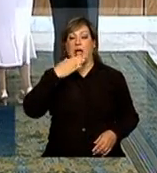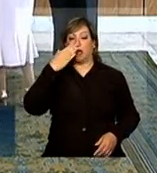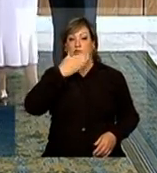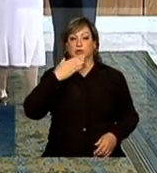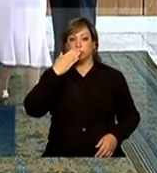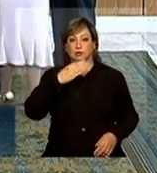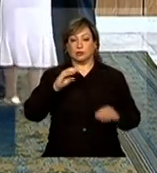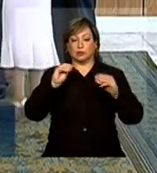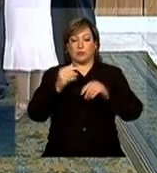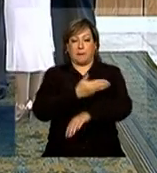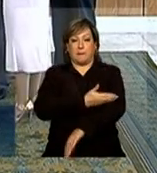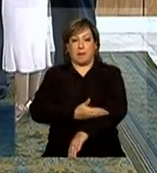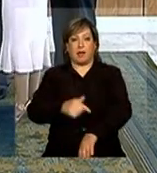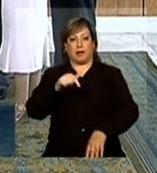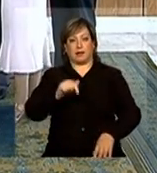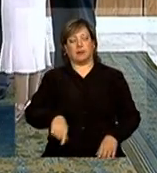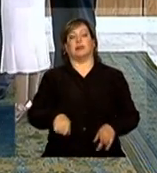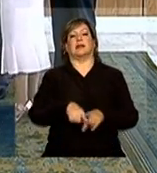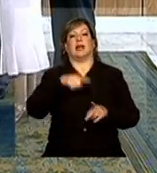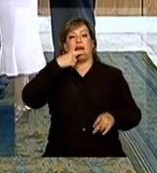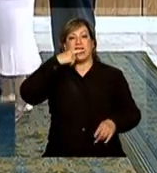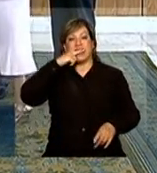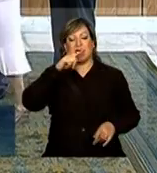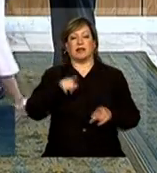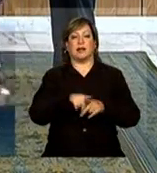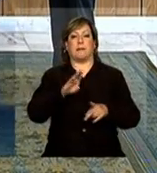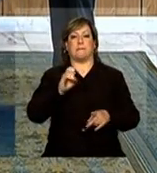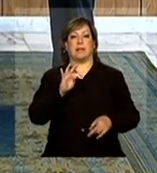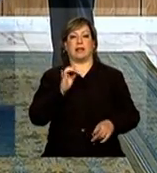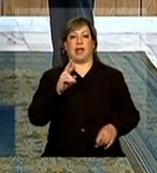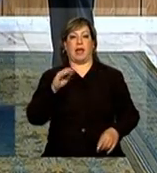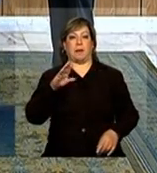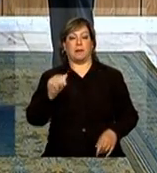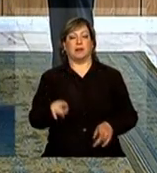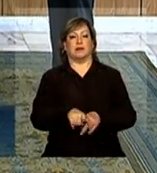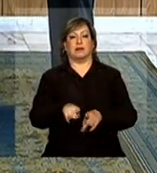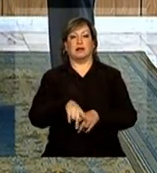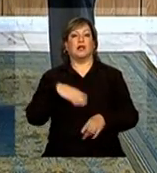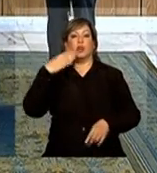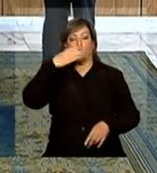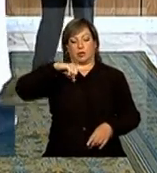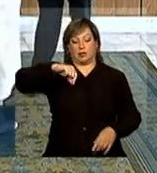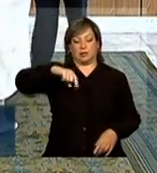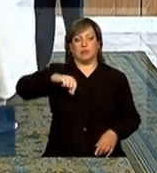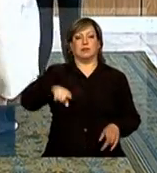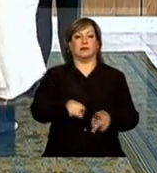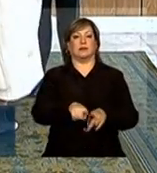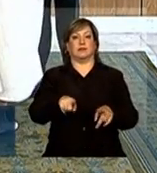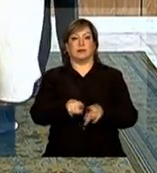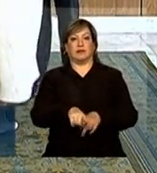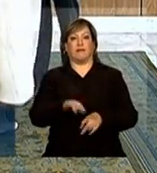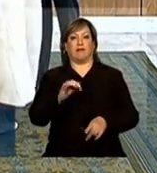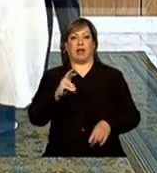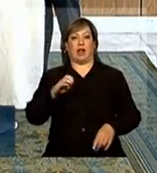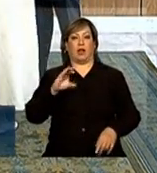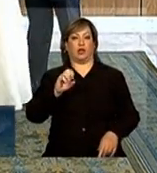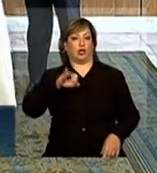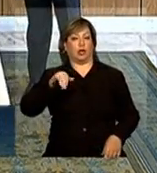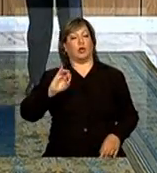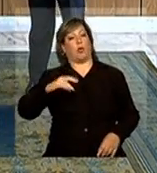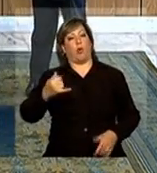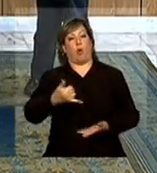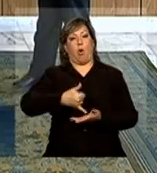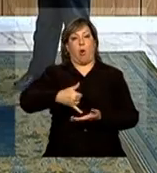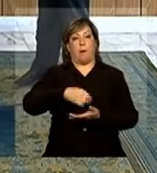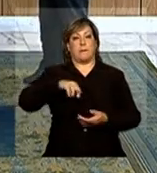grão, açúcar refinado também de cana e beterraba, adoçantes, farelo de soja e óleo de milho. Já o Brasil importa